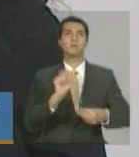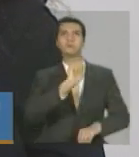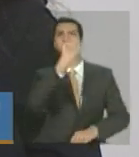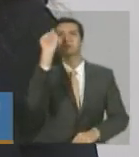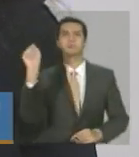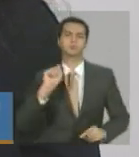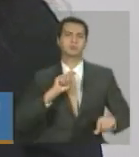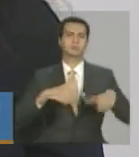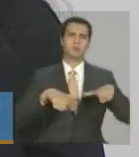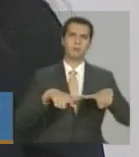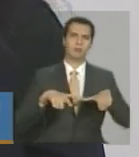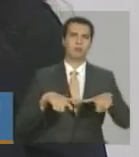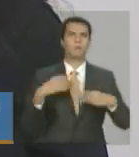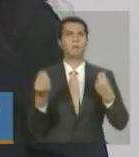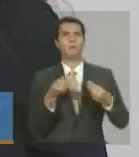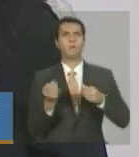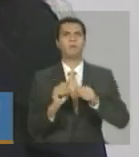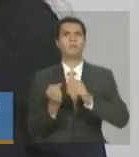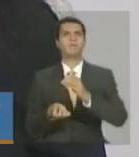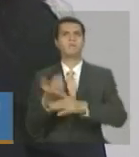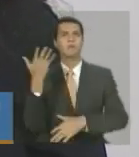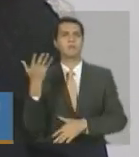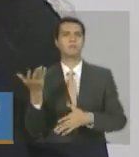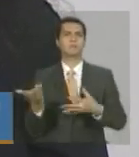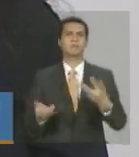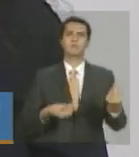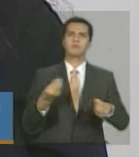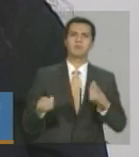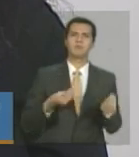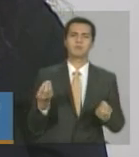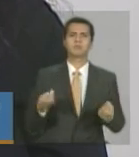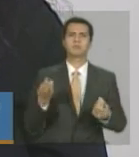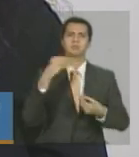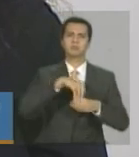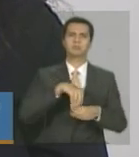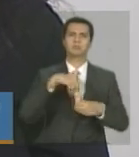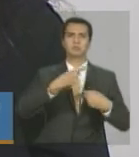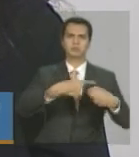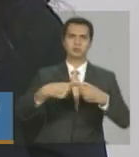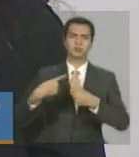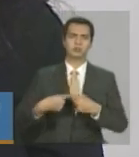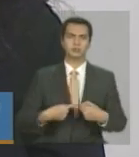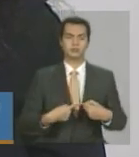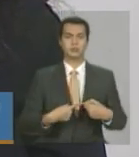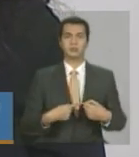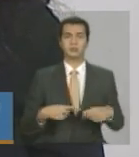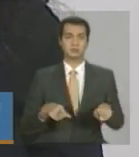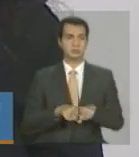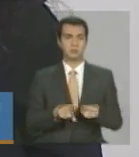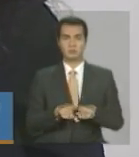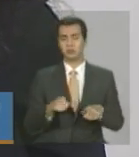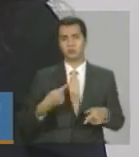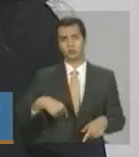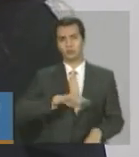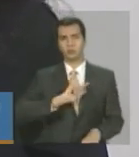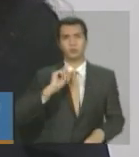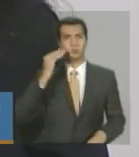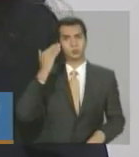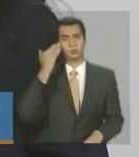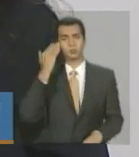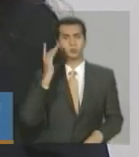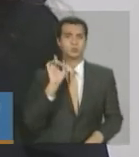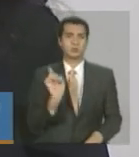estava sendo implantada nos municípios e nem mesmo sabíamos que municípios já estavam por